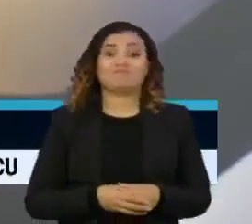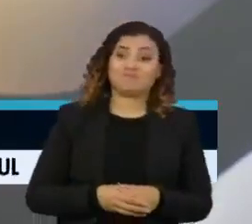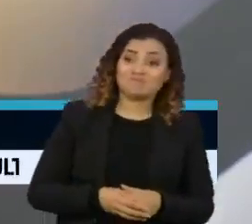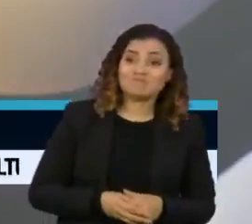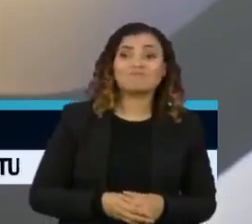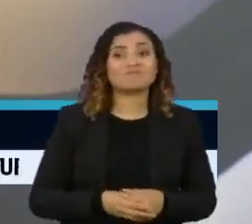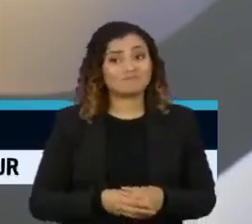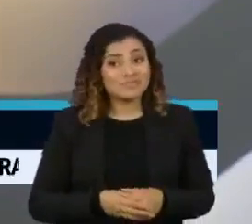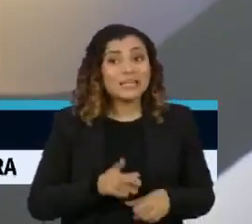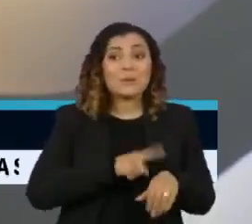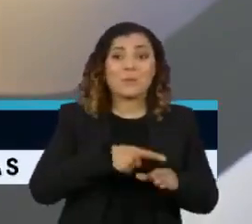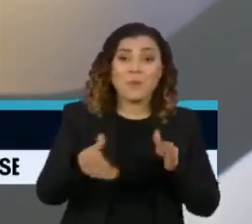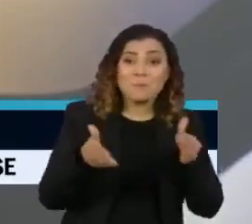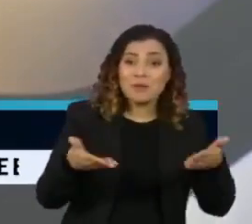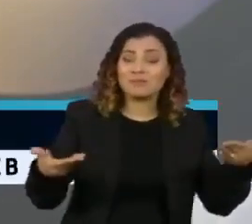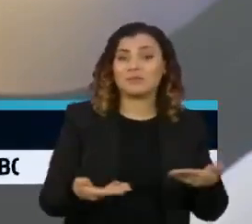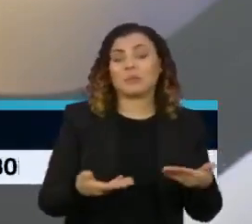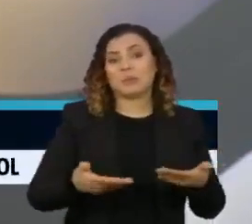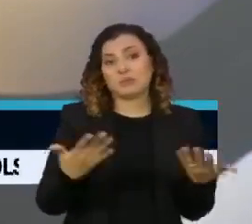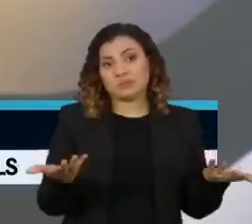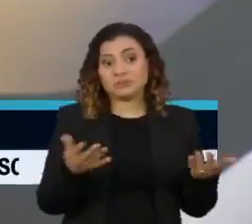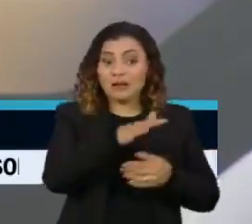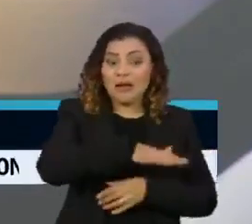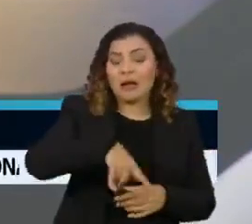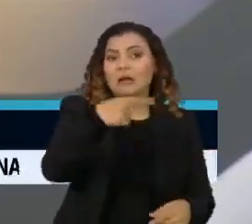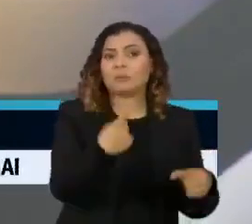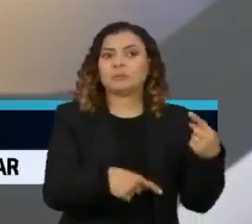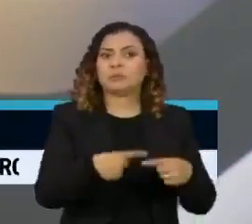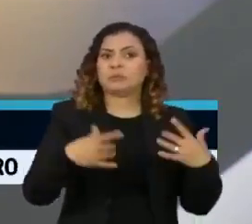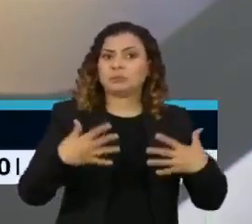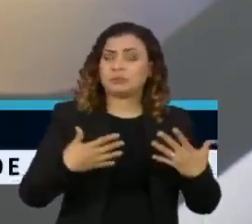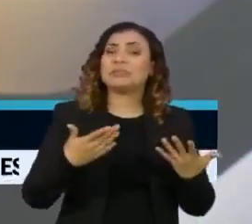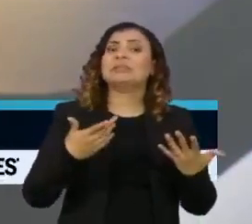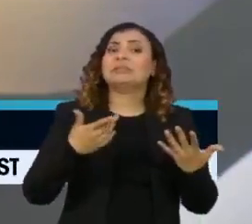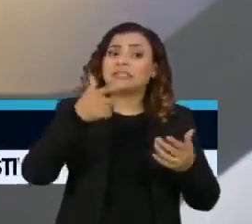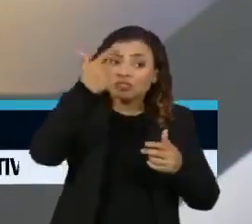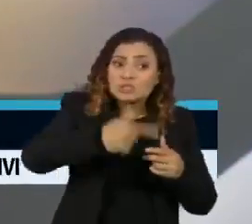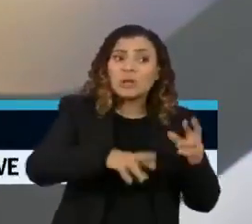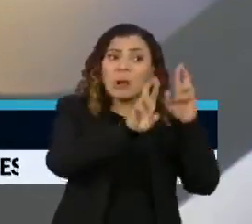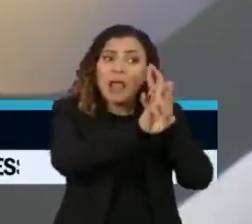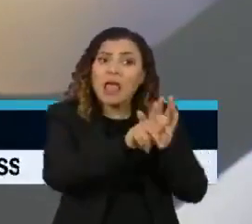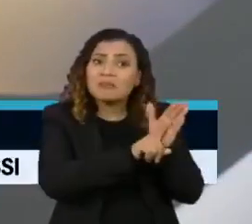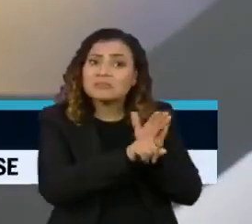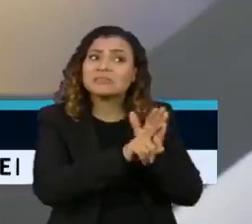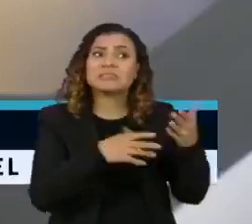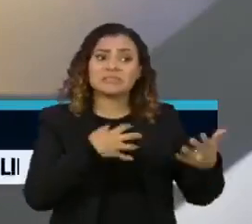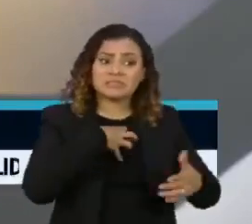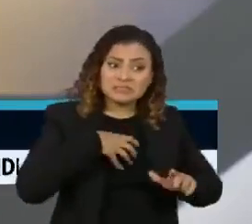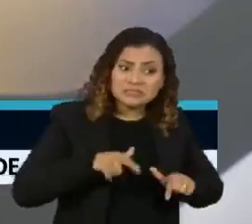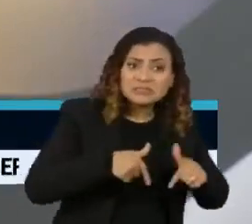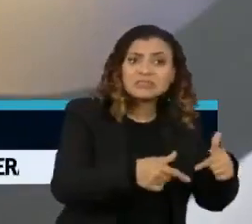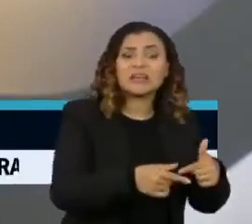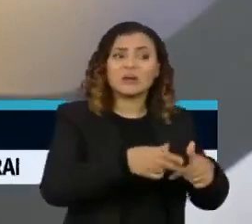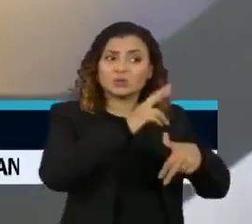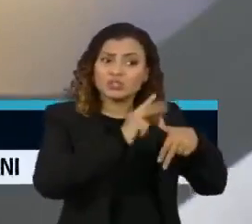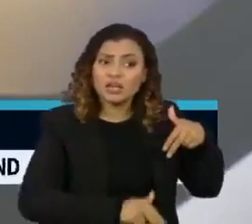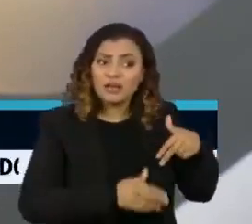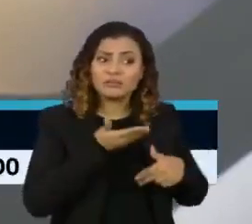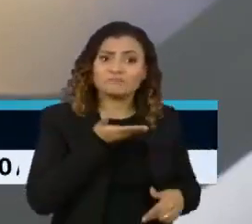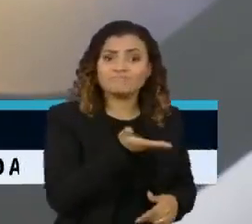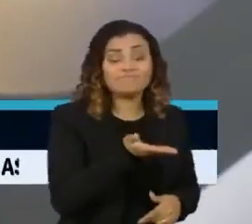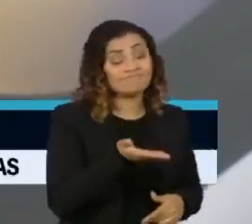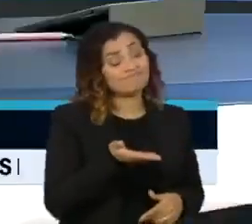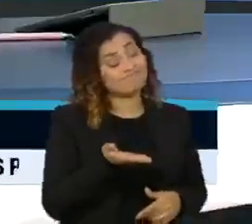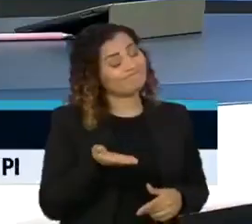no momento que a gente vive do ponto de vista político da questão de uma revisão das agendas de comportamento de gênero etc